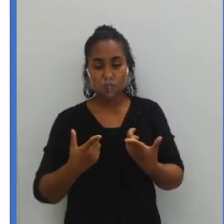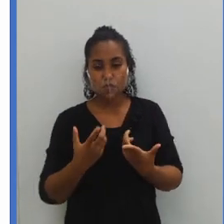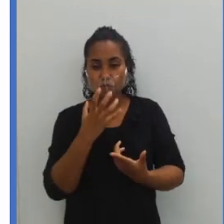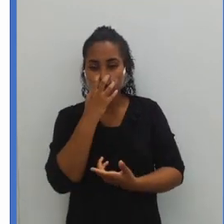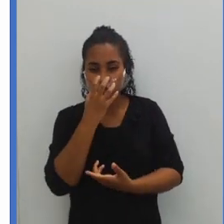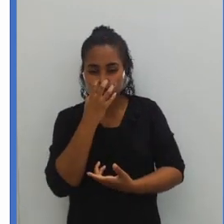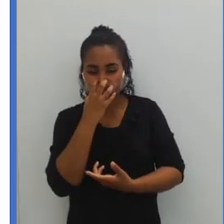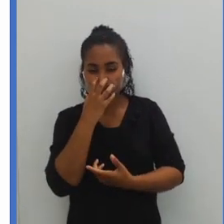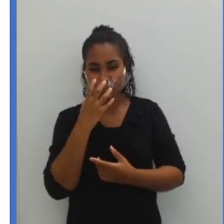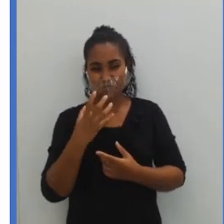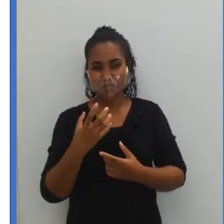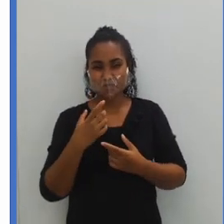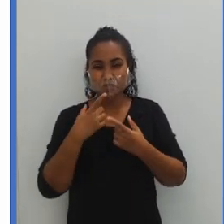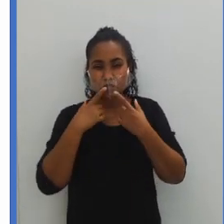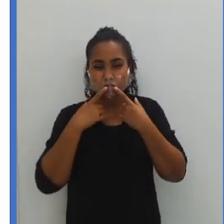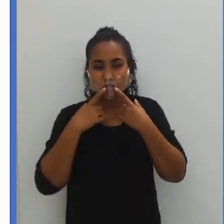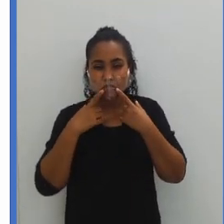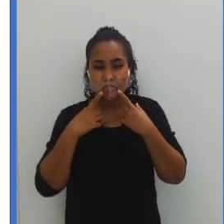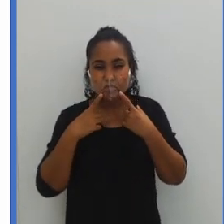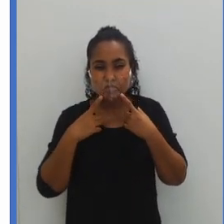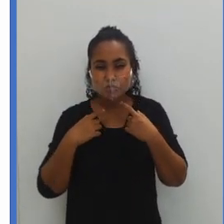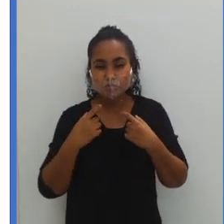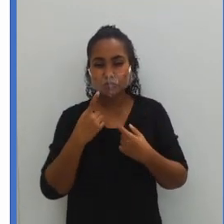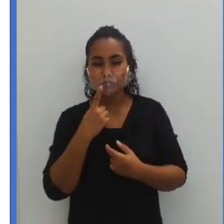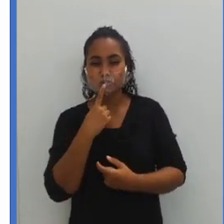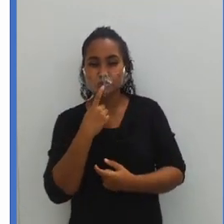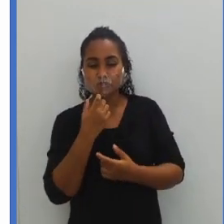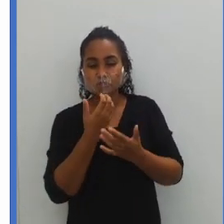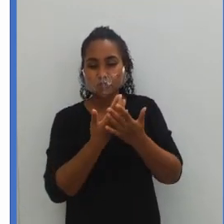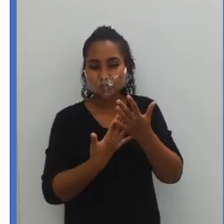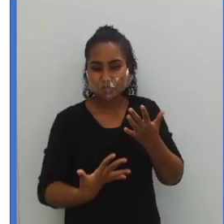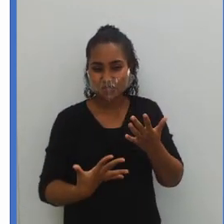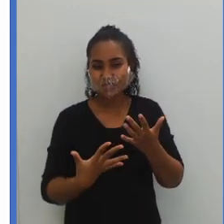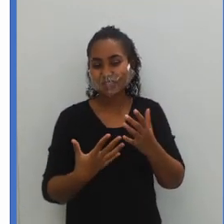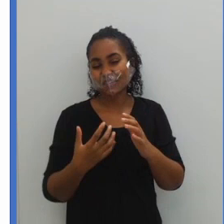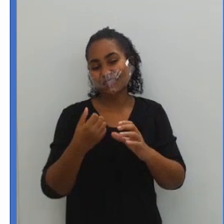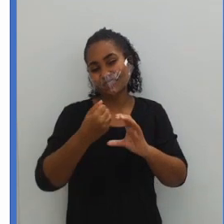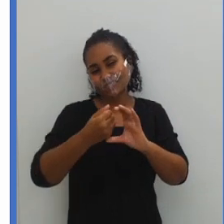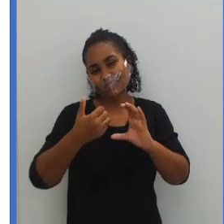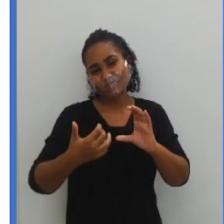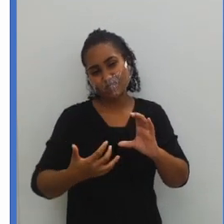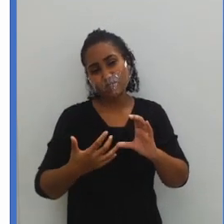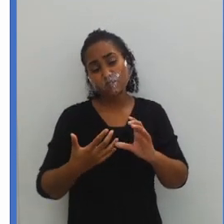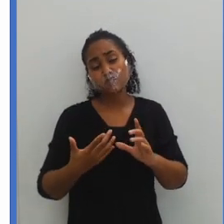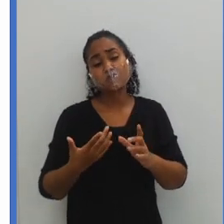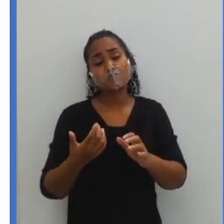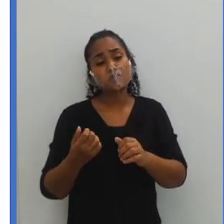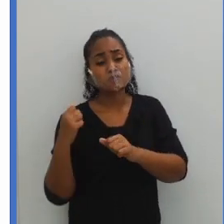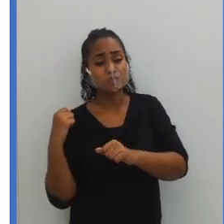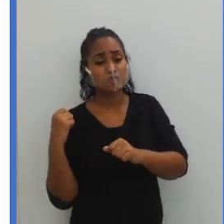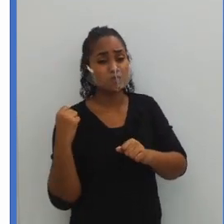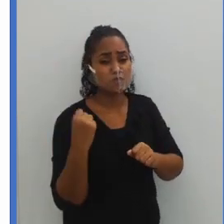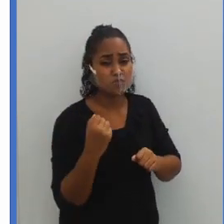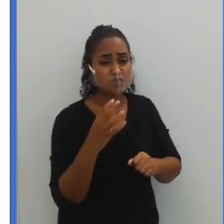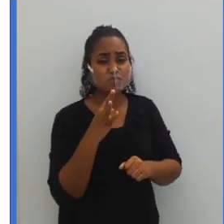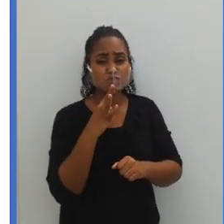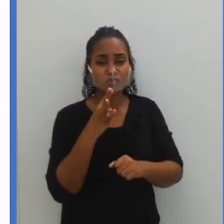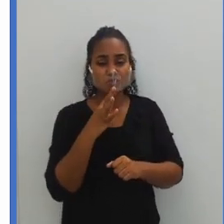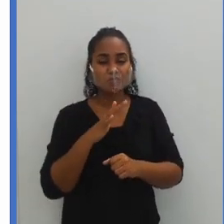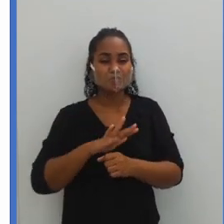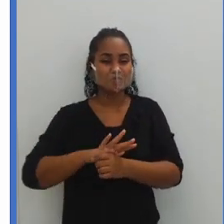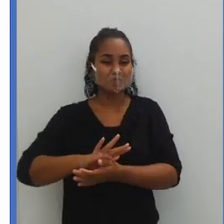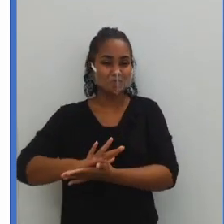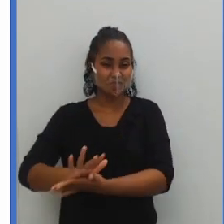nos desenhos, com a boca meio que sangrando. Todo esse estereótipo gerou para que o jiu-jitsu também ficasse